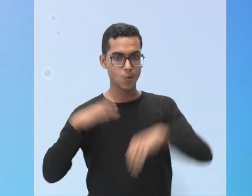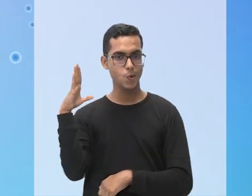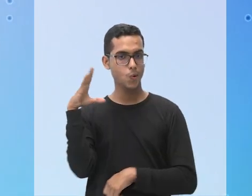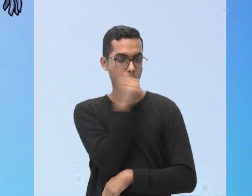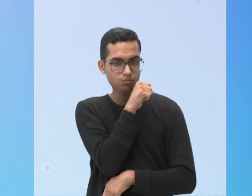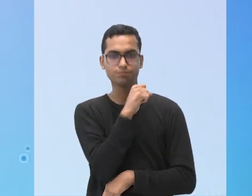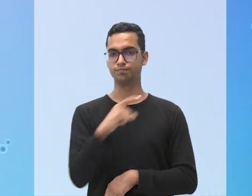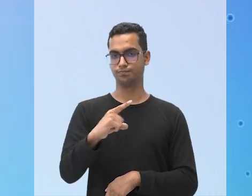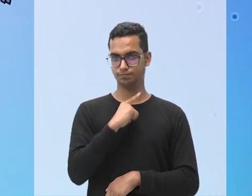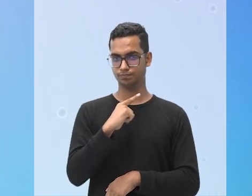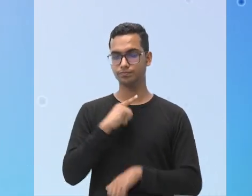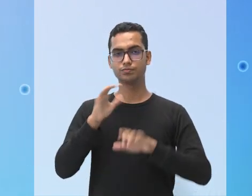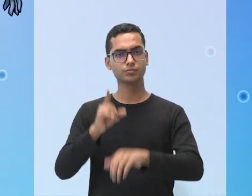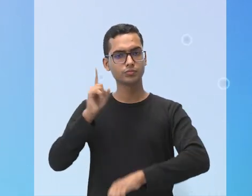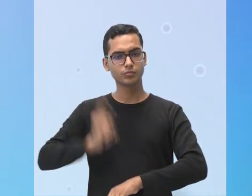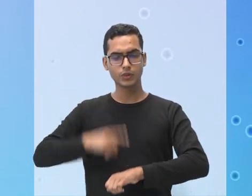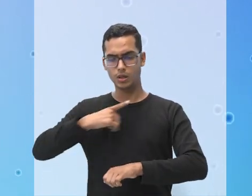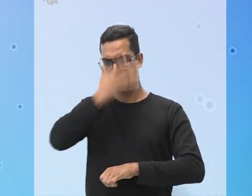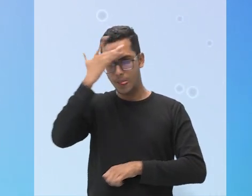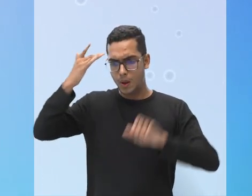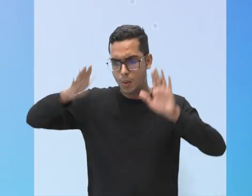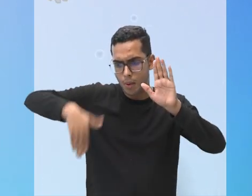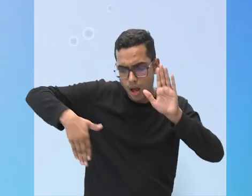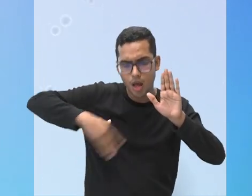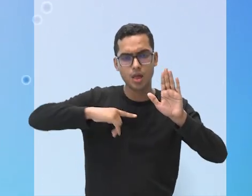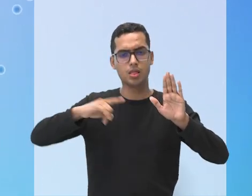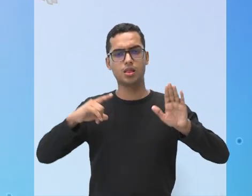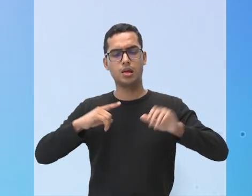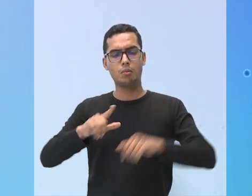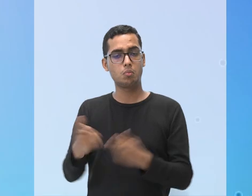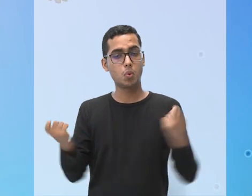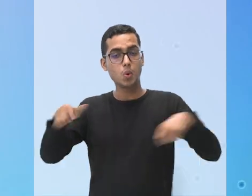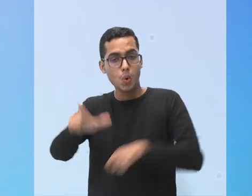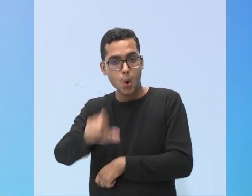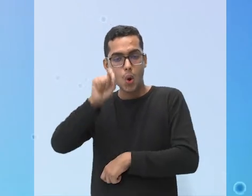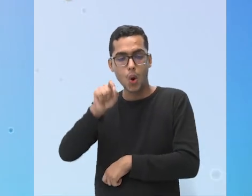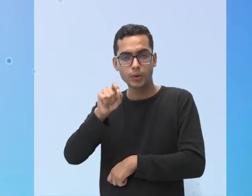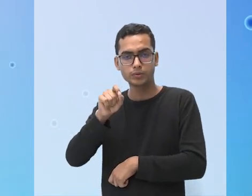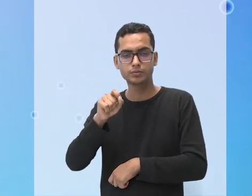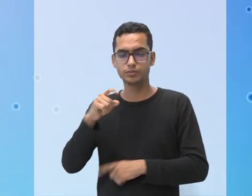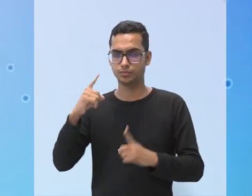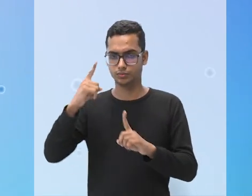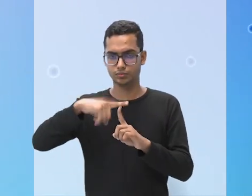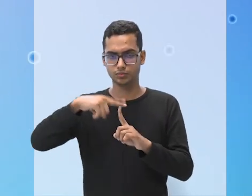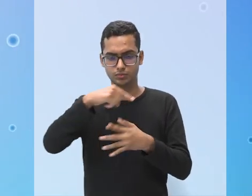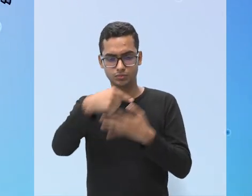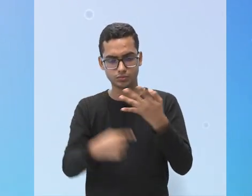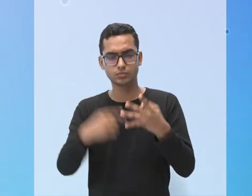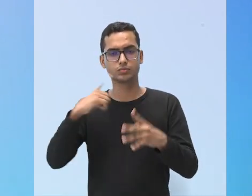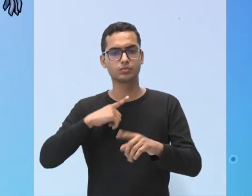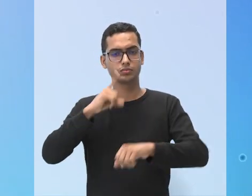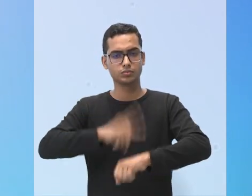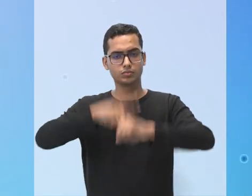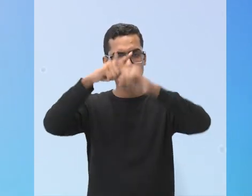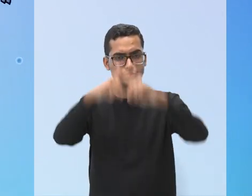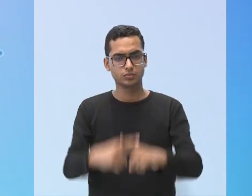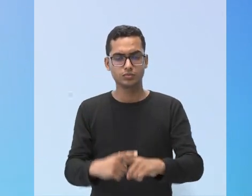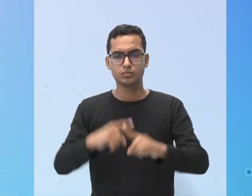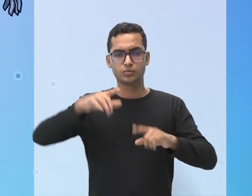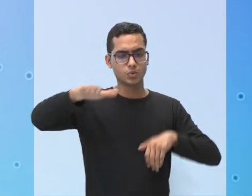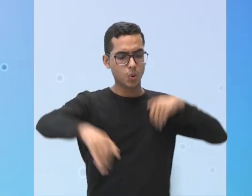ele vai aguentar fazer a prova até o final, tá? Então, precisa ter esse momento do respirar. Então, esse é o nado crawl. Guardem